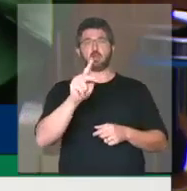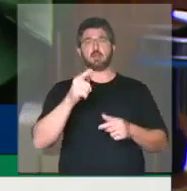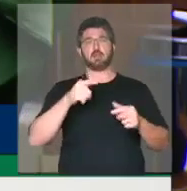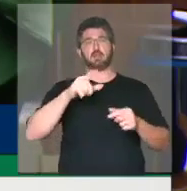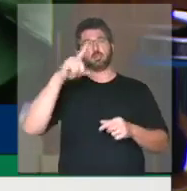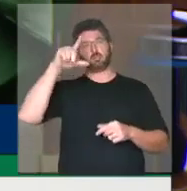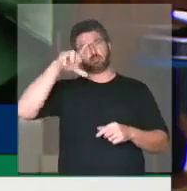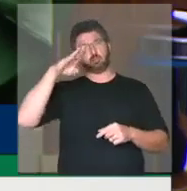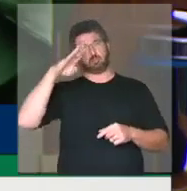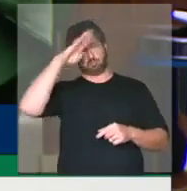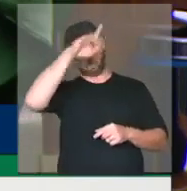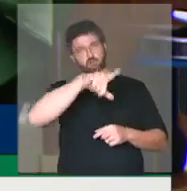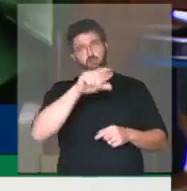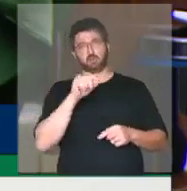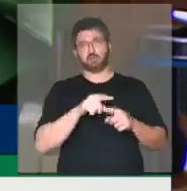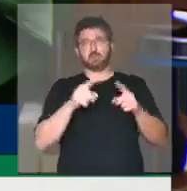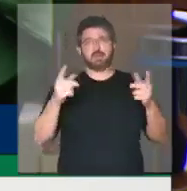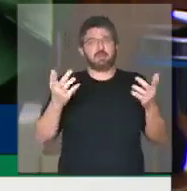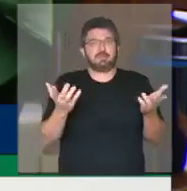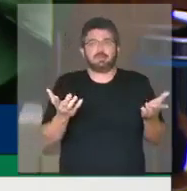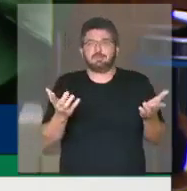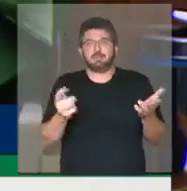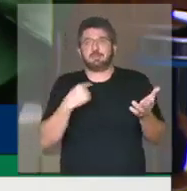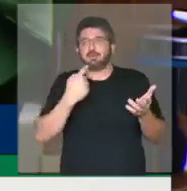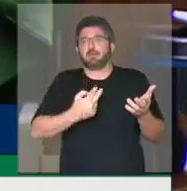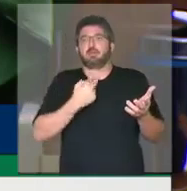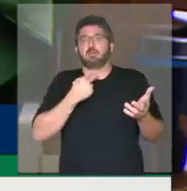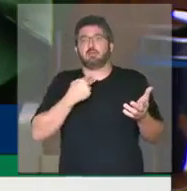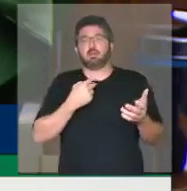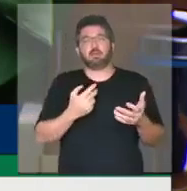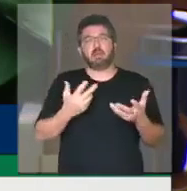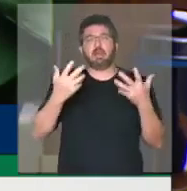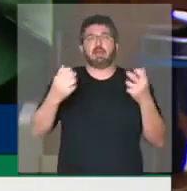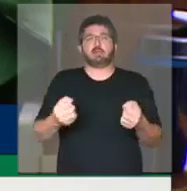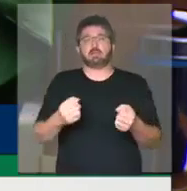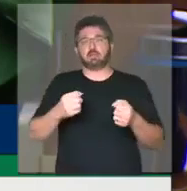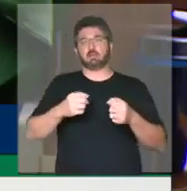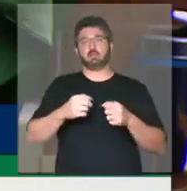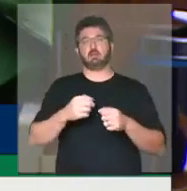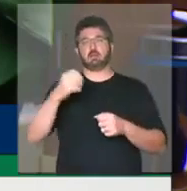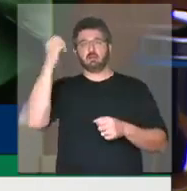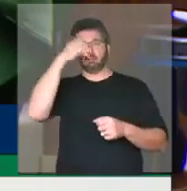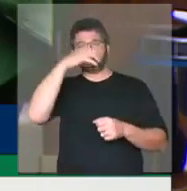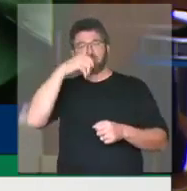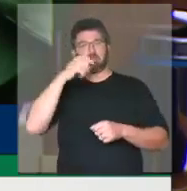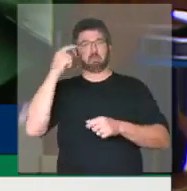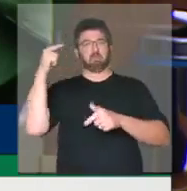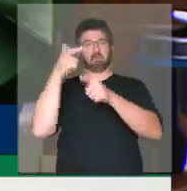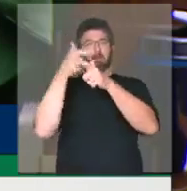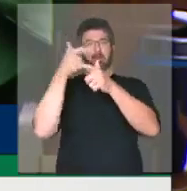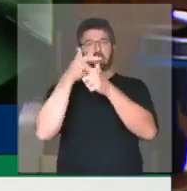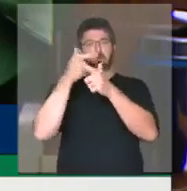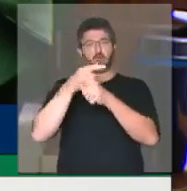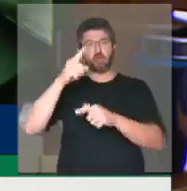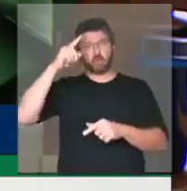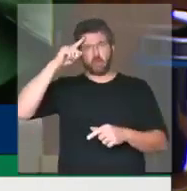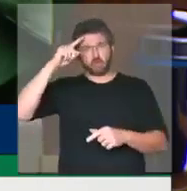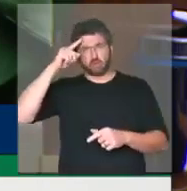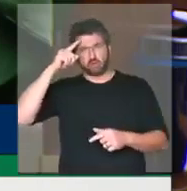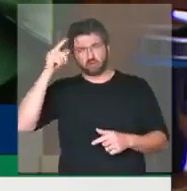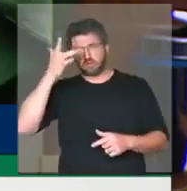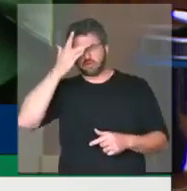eleger Bolsonaro, mas não podemos minimizar os ataques que têm sido feitos diariamente